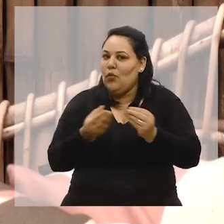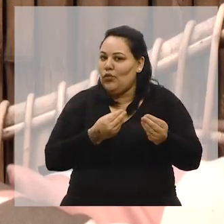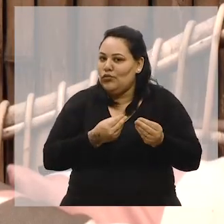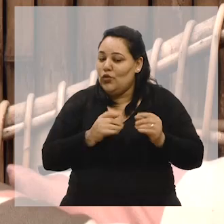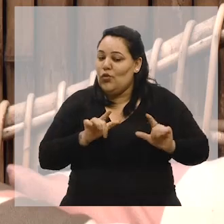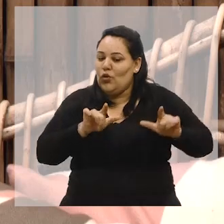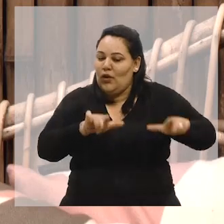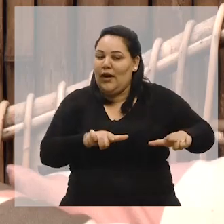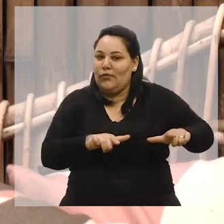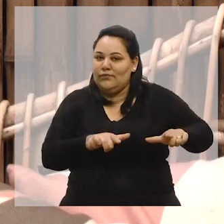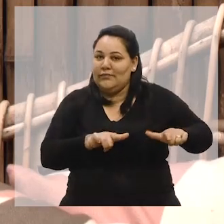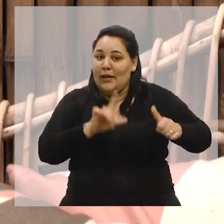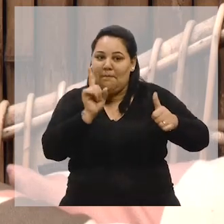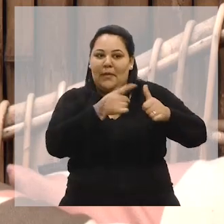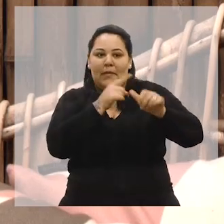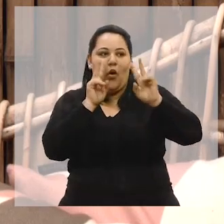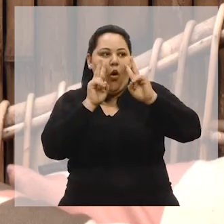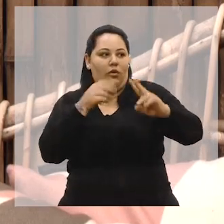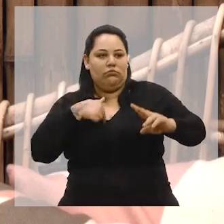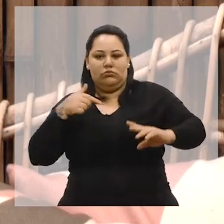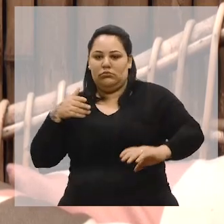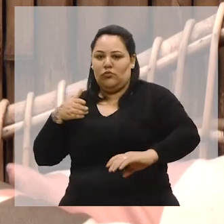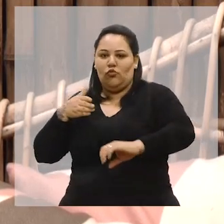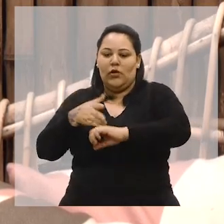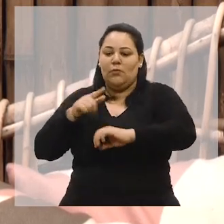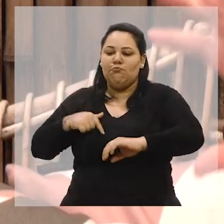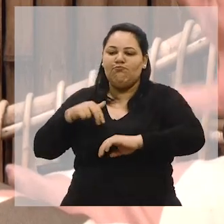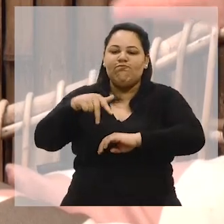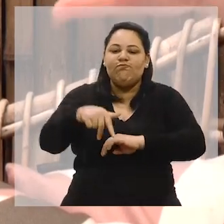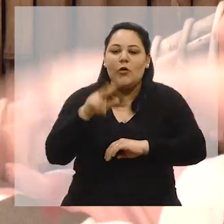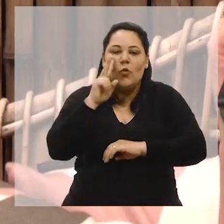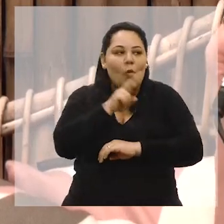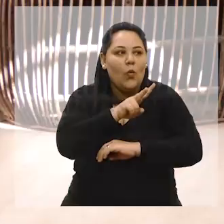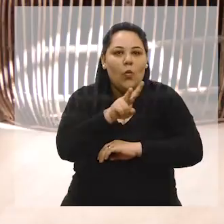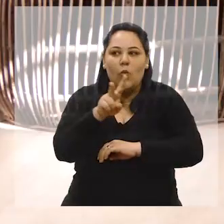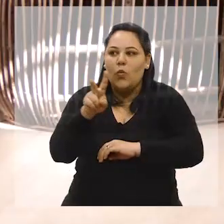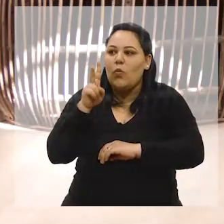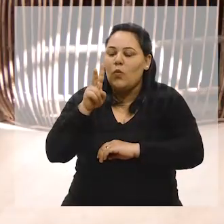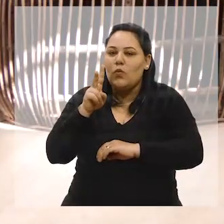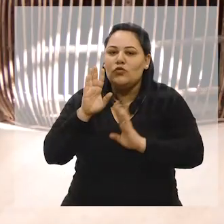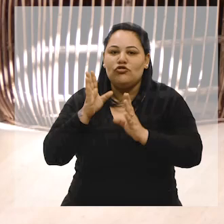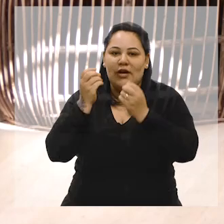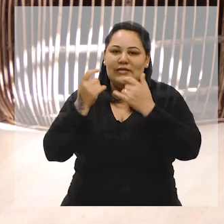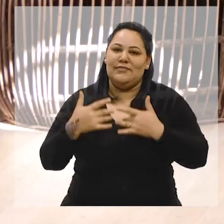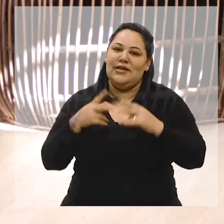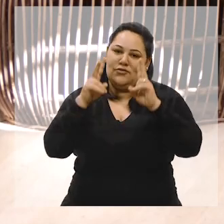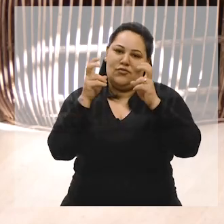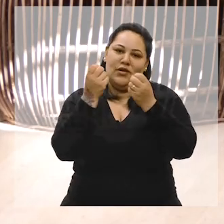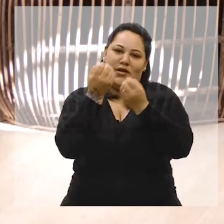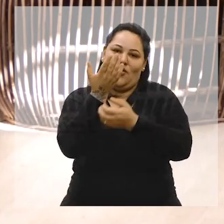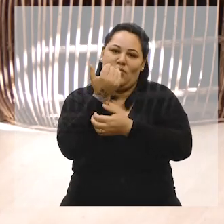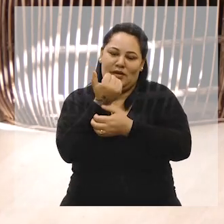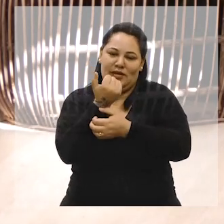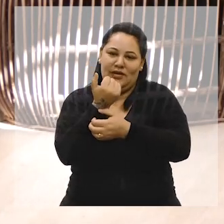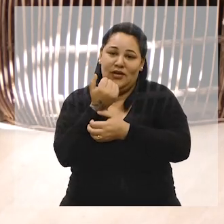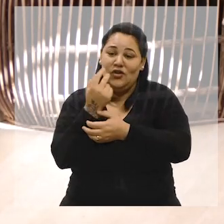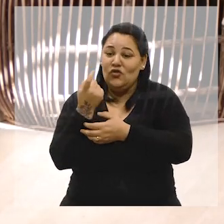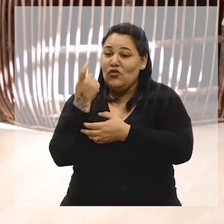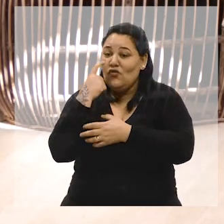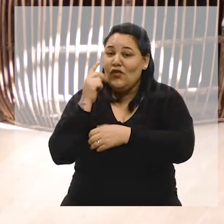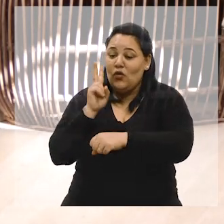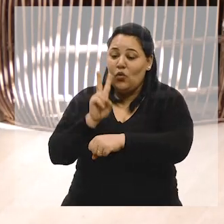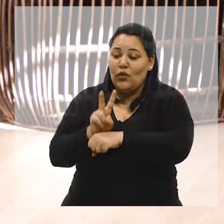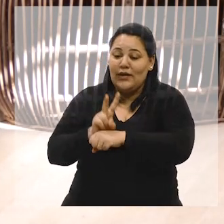o lugar. Naquele primeiro impacto, assim, que eu entro... Vai dizer muito sobre aquela comida, vai dizer muito sobre o ambiente. Eu acho que tu já vê o cuidado